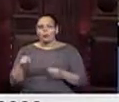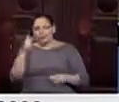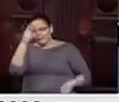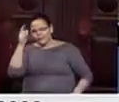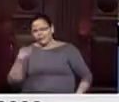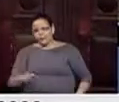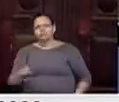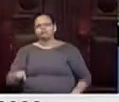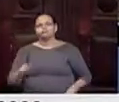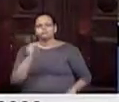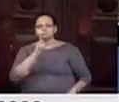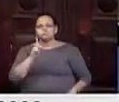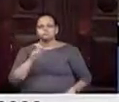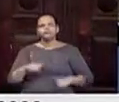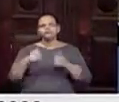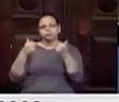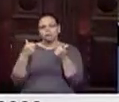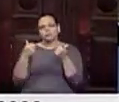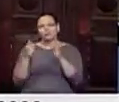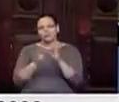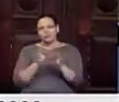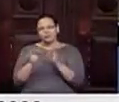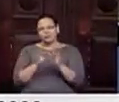e reintegrar essas pessoas